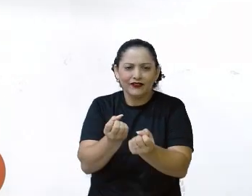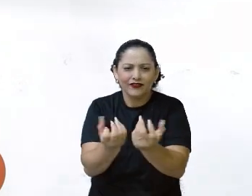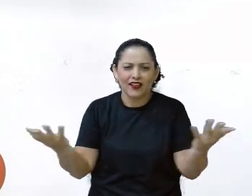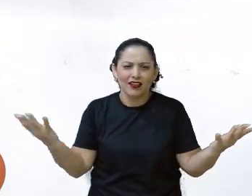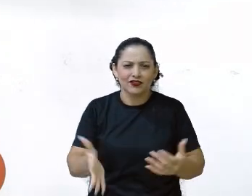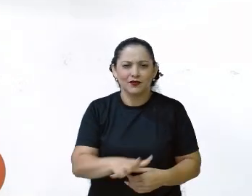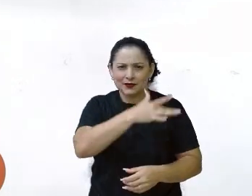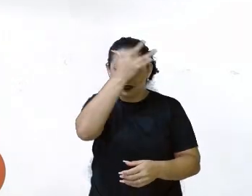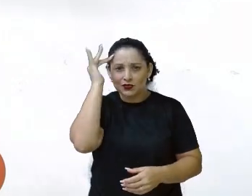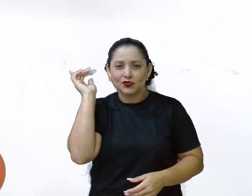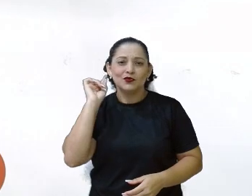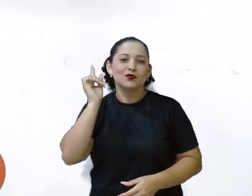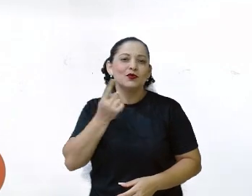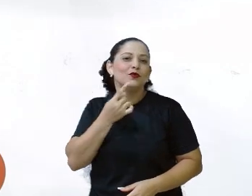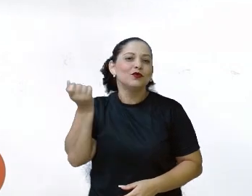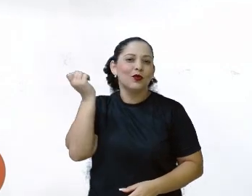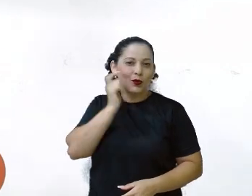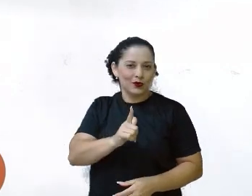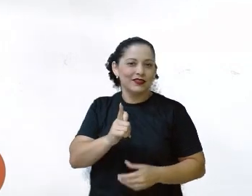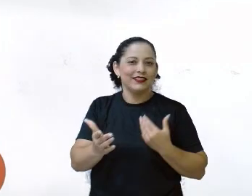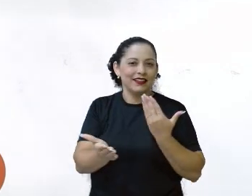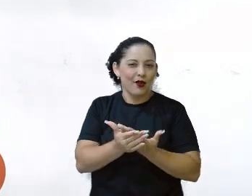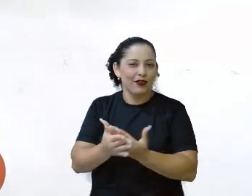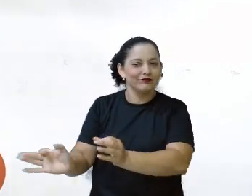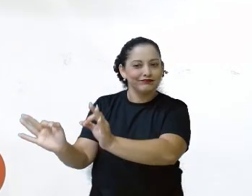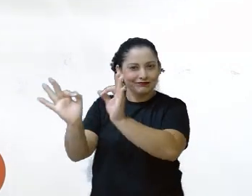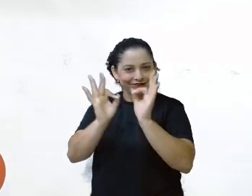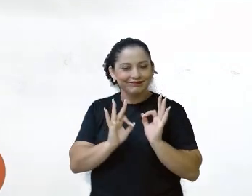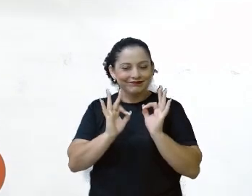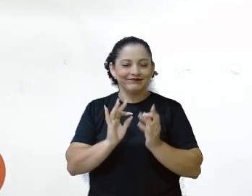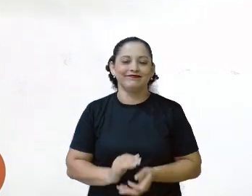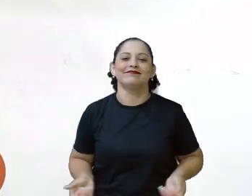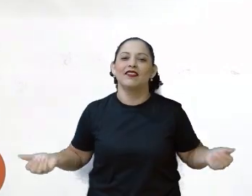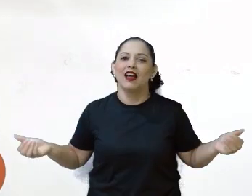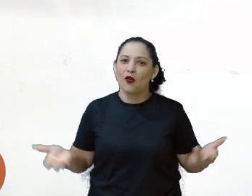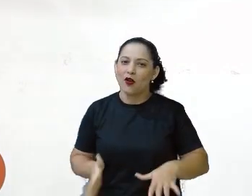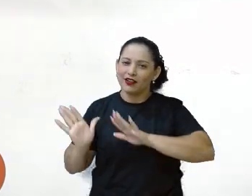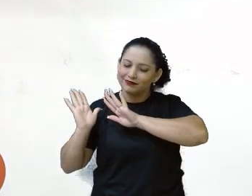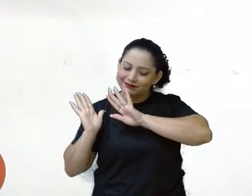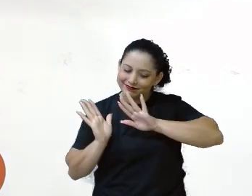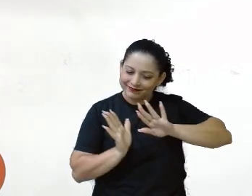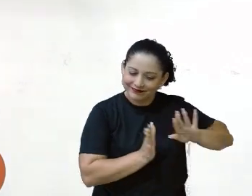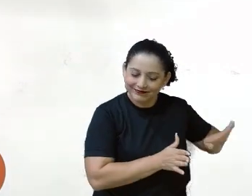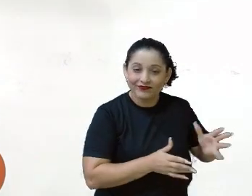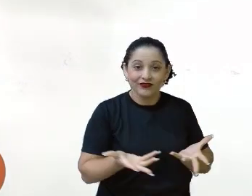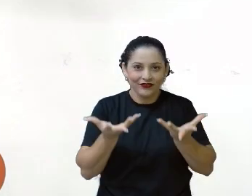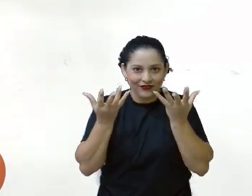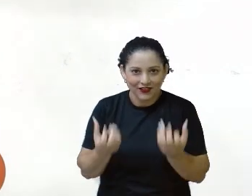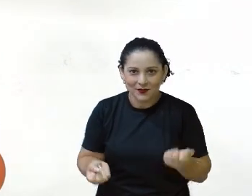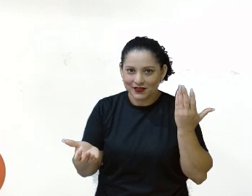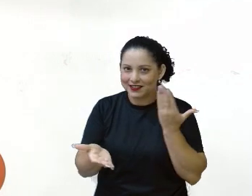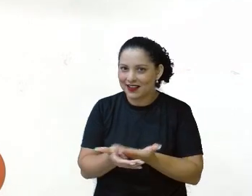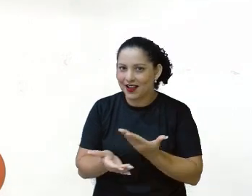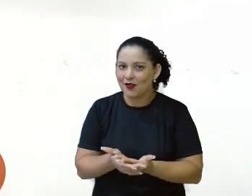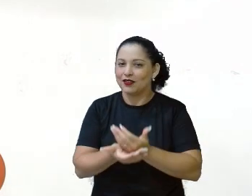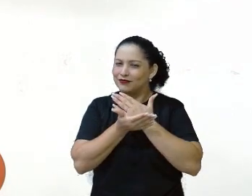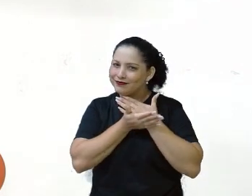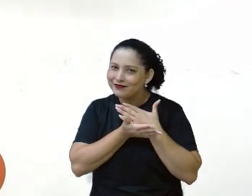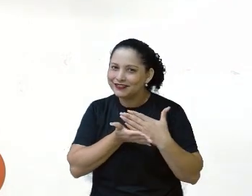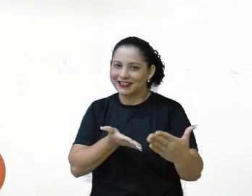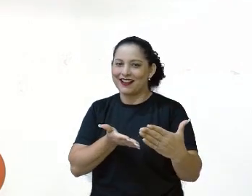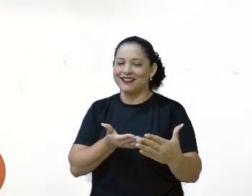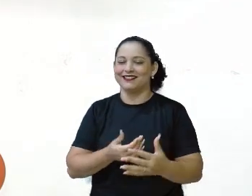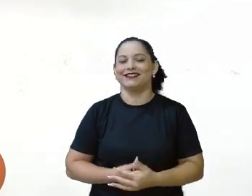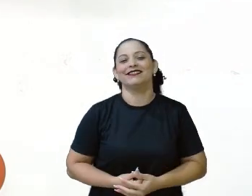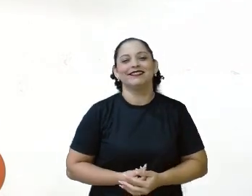pessoas consigam assistir às nossas aulas, né? Então, vamos deixar de conversa e vamos começar a nossa